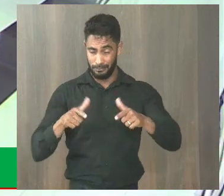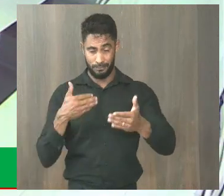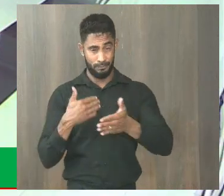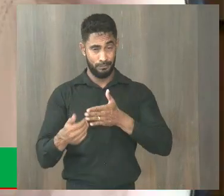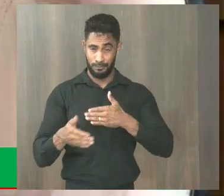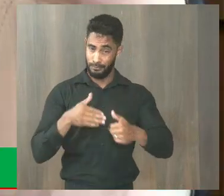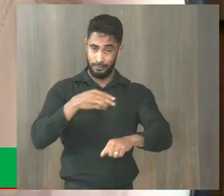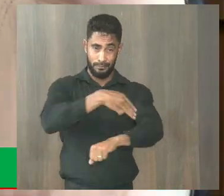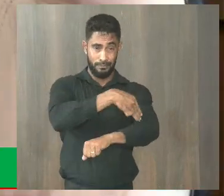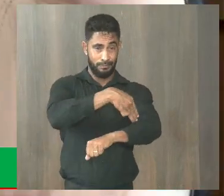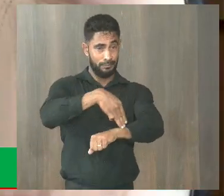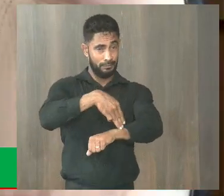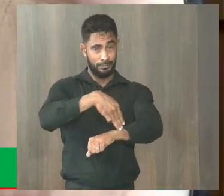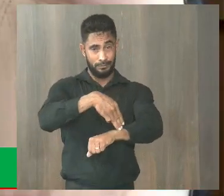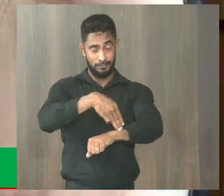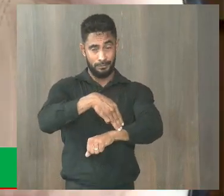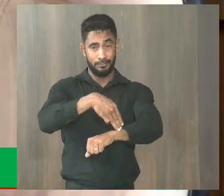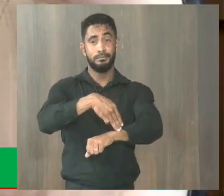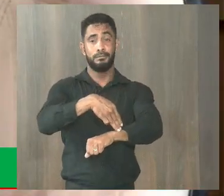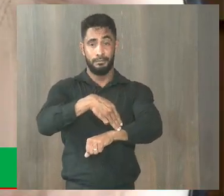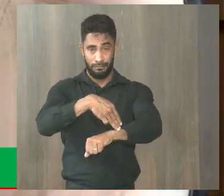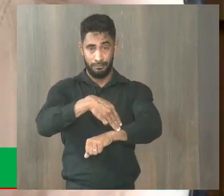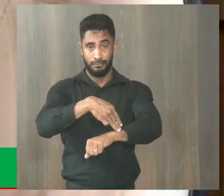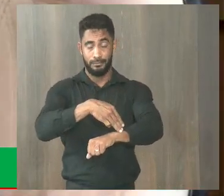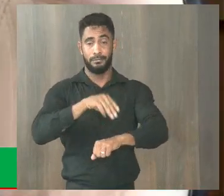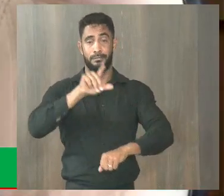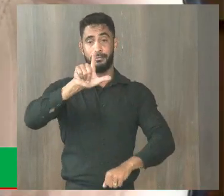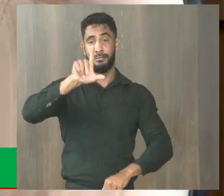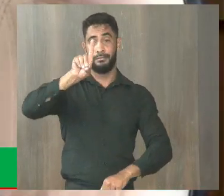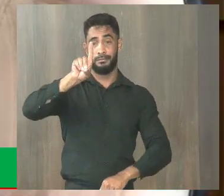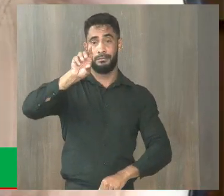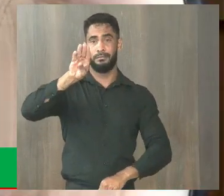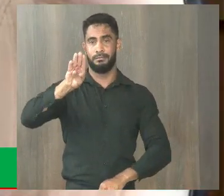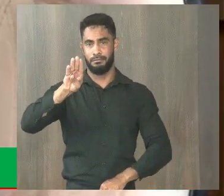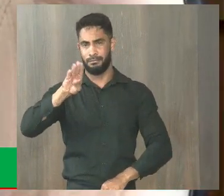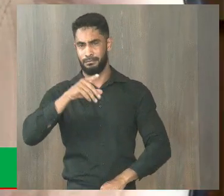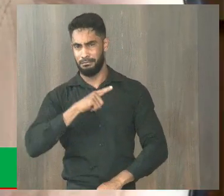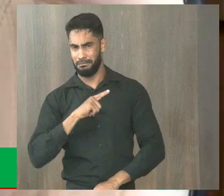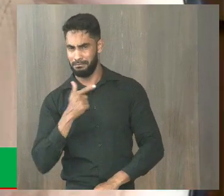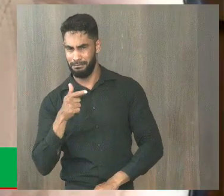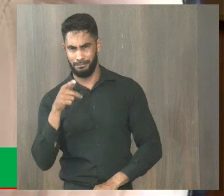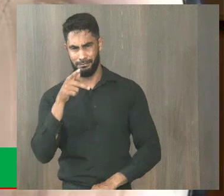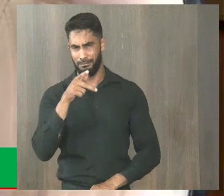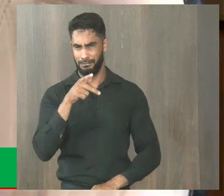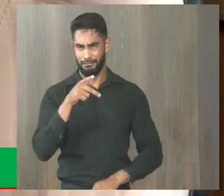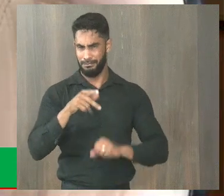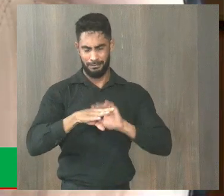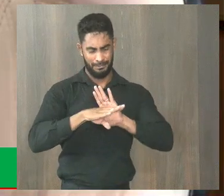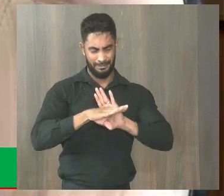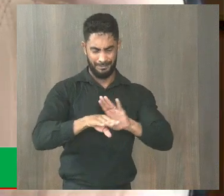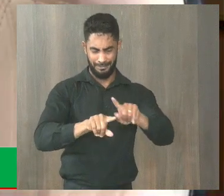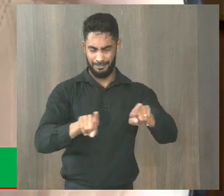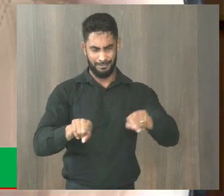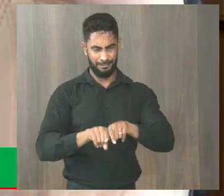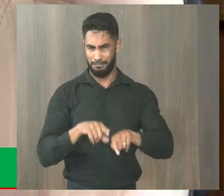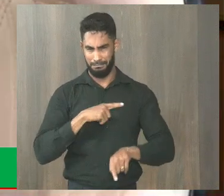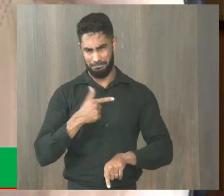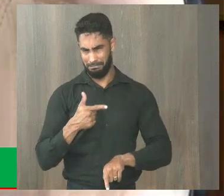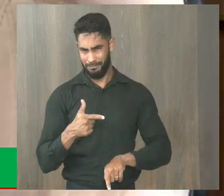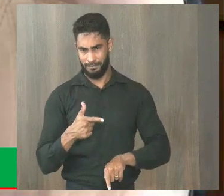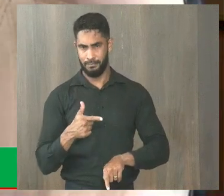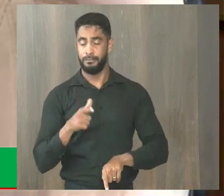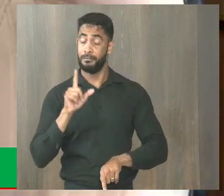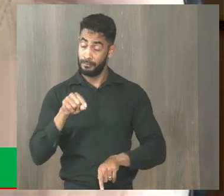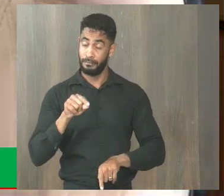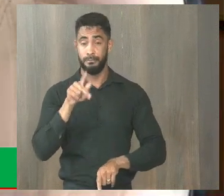magistério. E pela LDB não existe auxiliar, é professor.